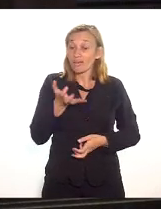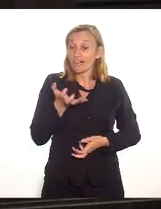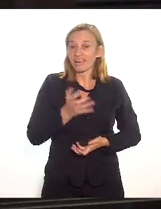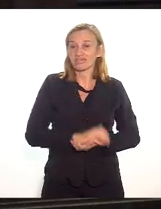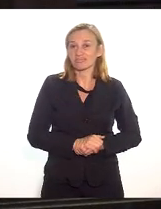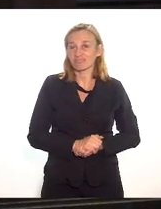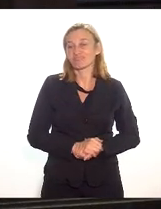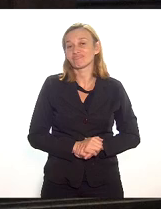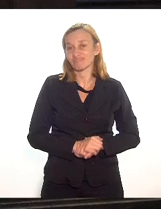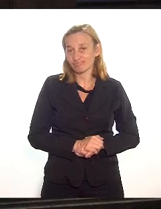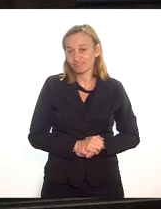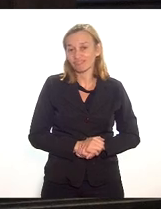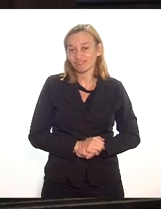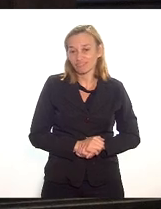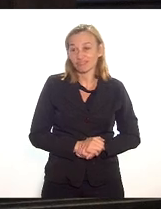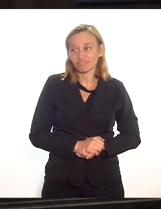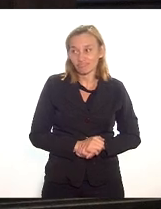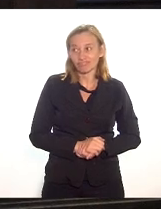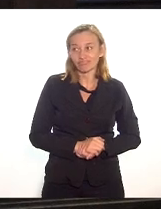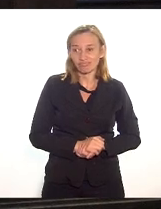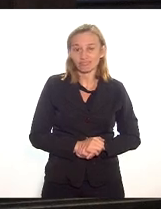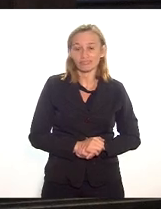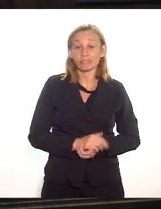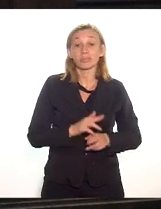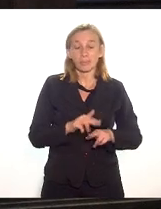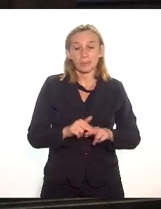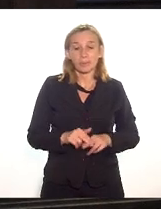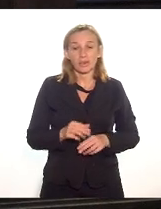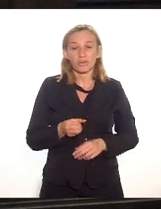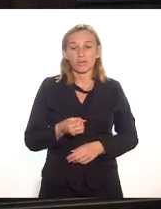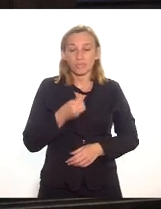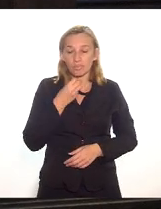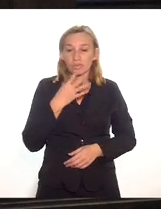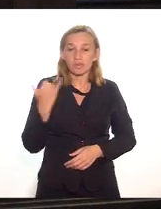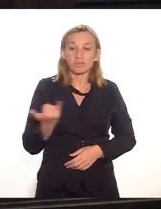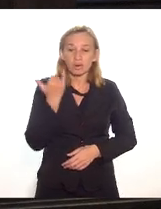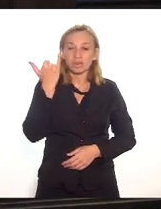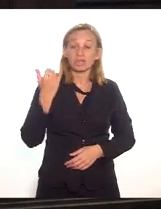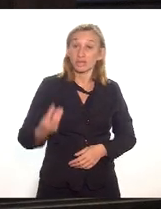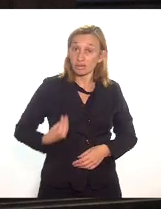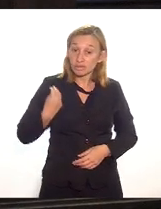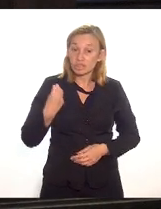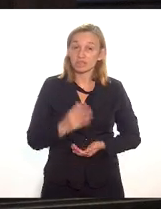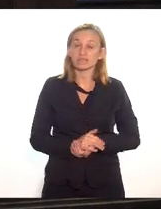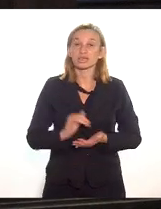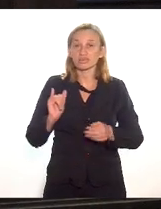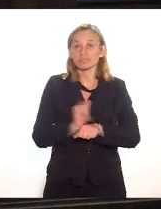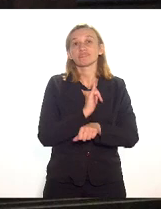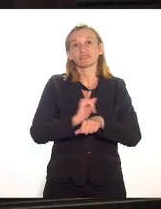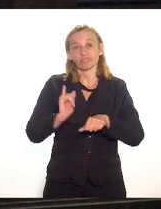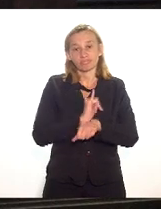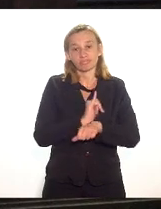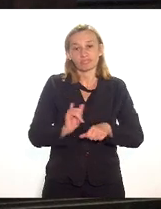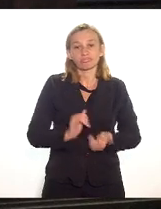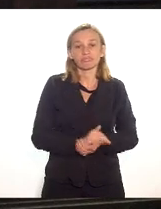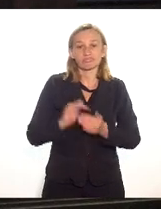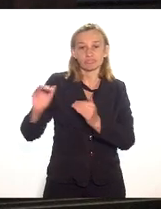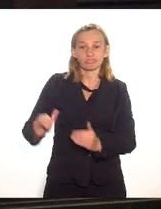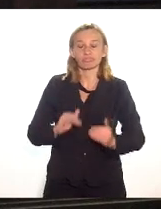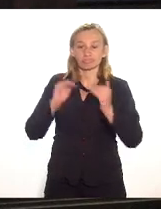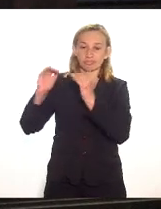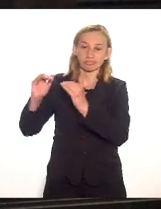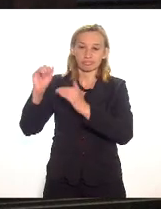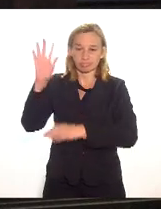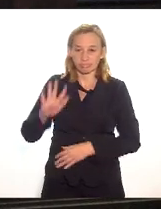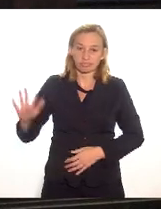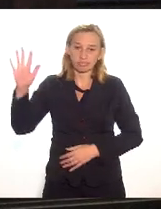dos mananciais. Trata-se, portanto, de um bem essencial à vida e estratégico para a soberania nacional,